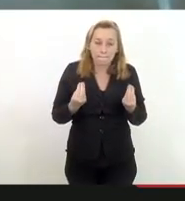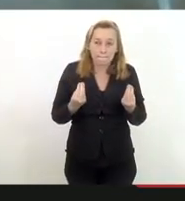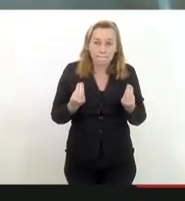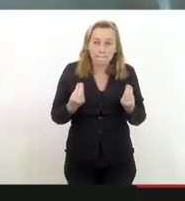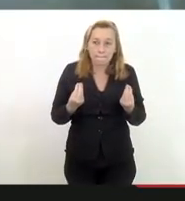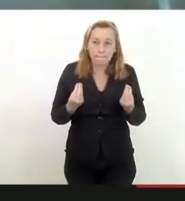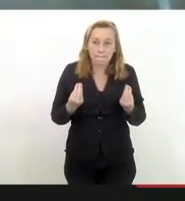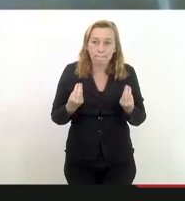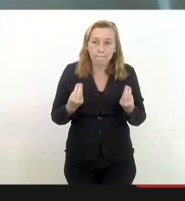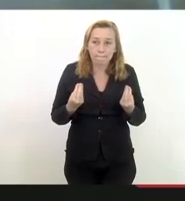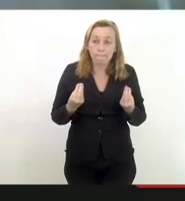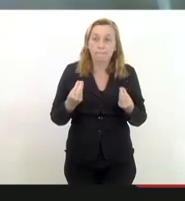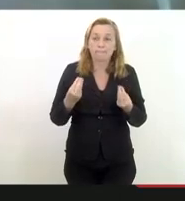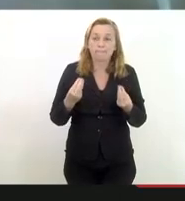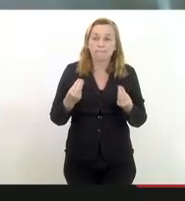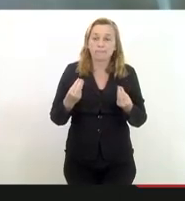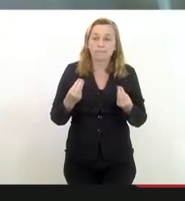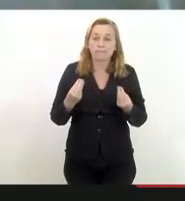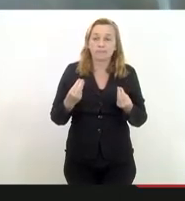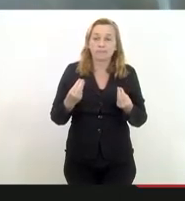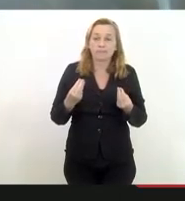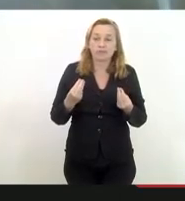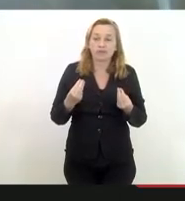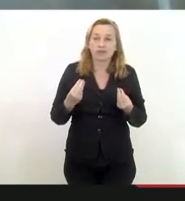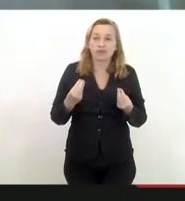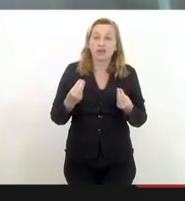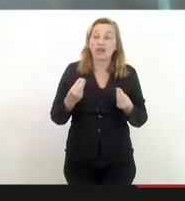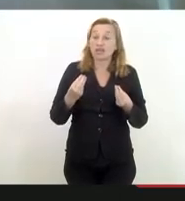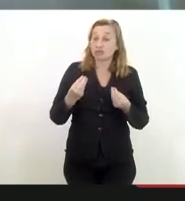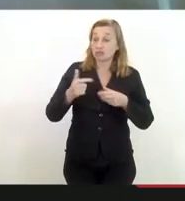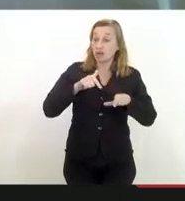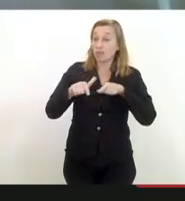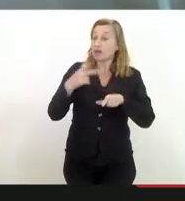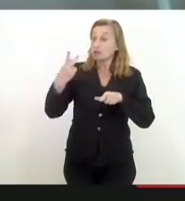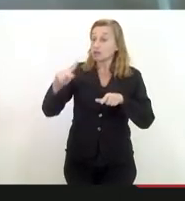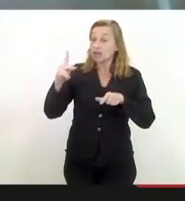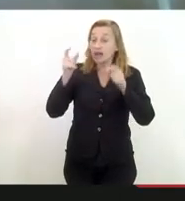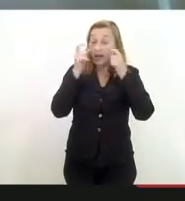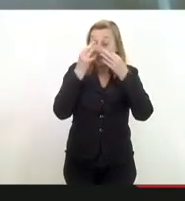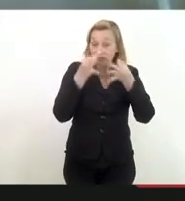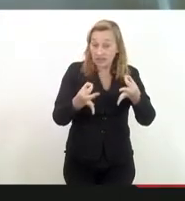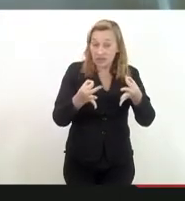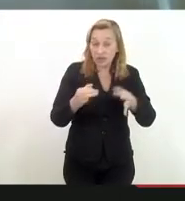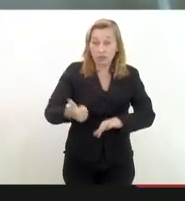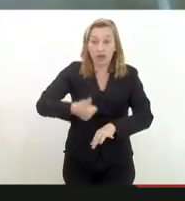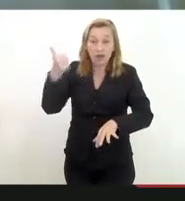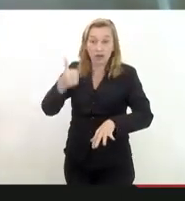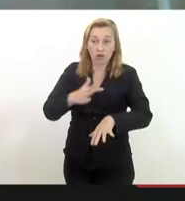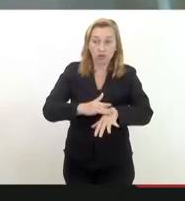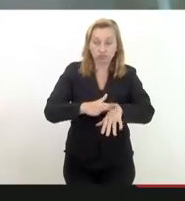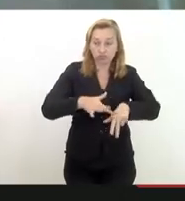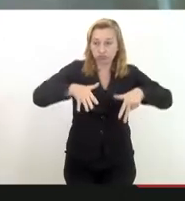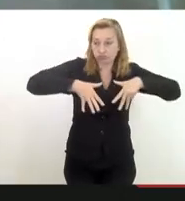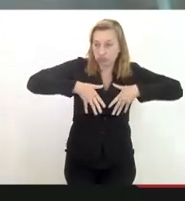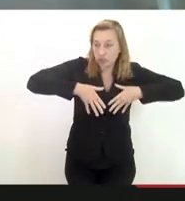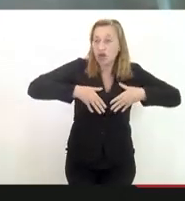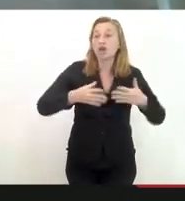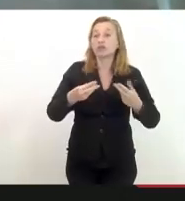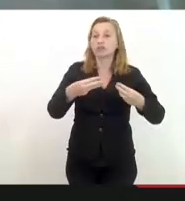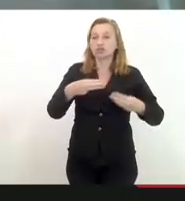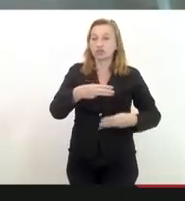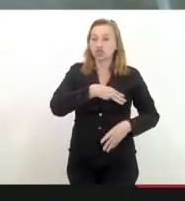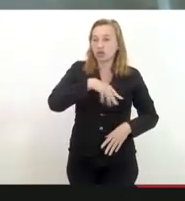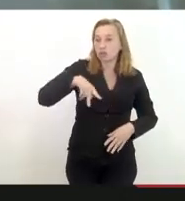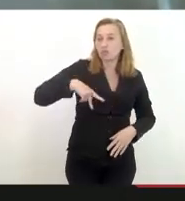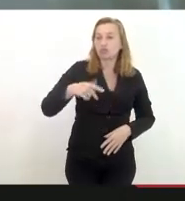de que seja uma prioridade na gestão dele a atenção à tuberculose. O Ministério Público, desde